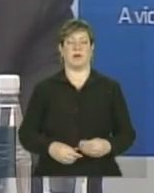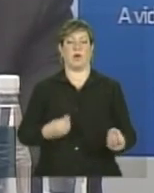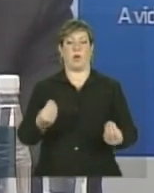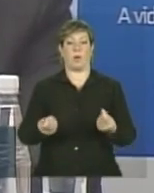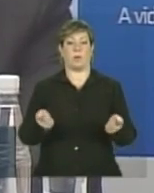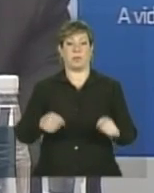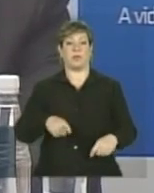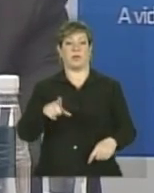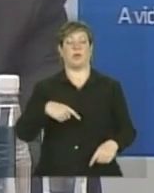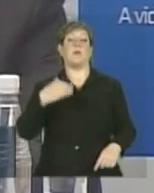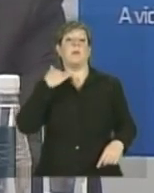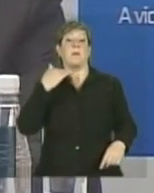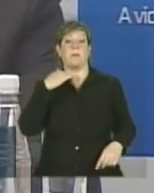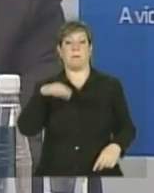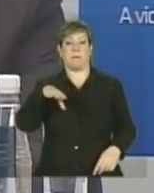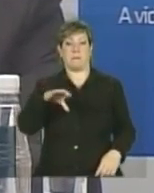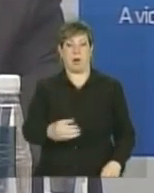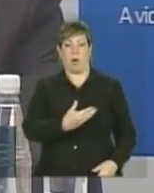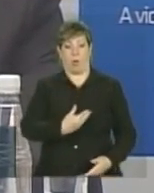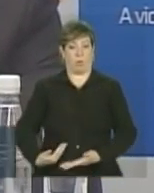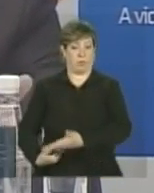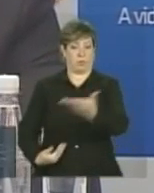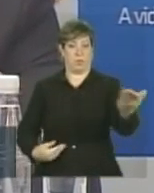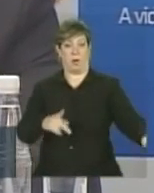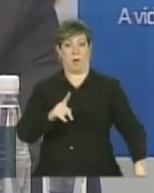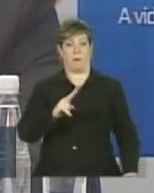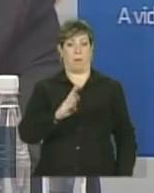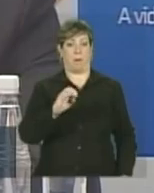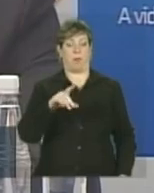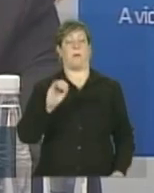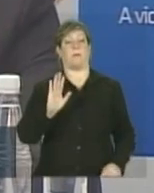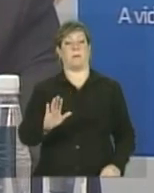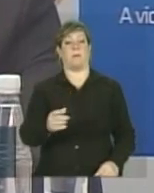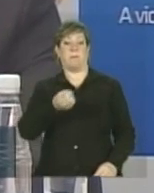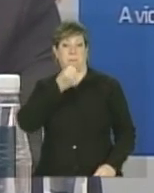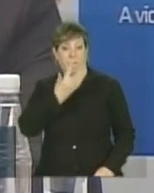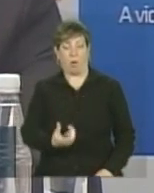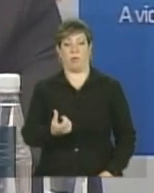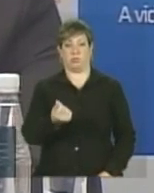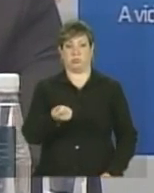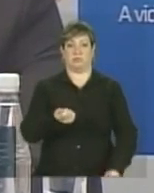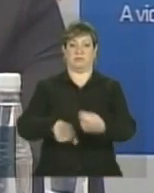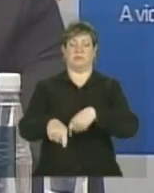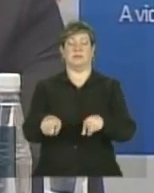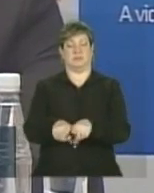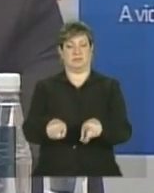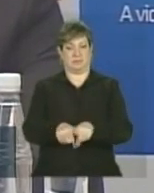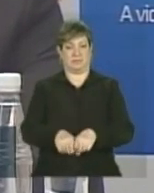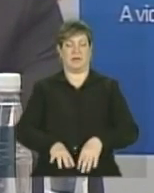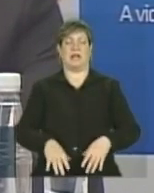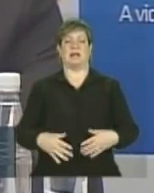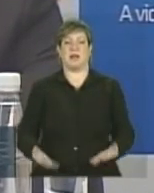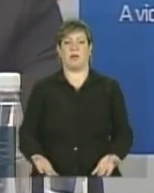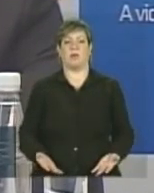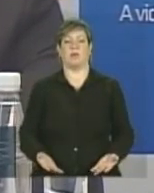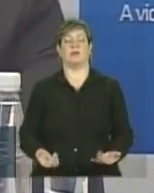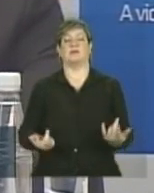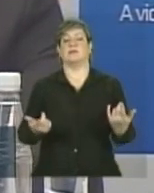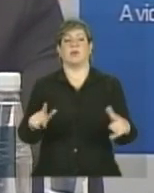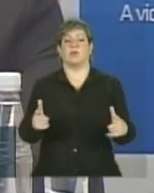como banco público, um banco eficiente, mas também rentável. Então, não tem aqui nenhuma atitude